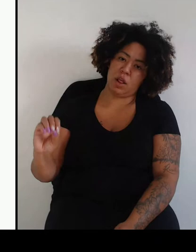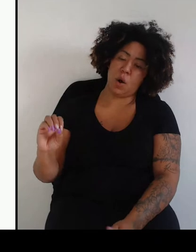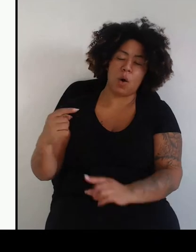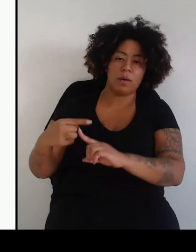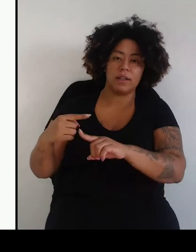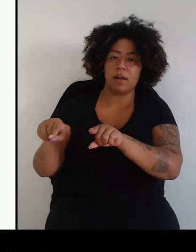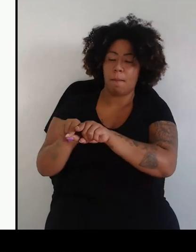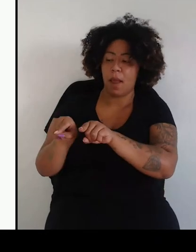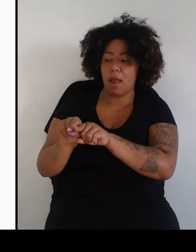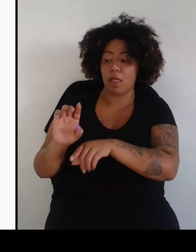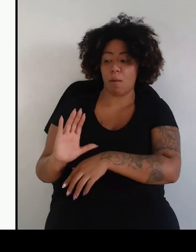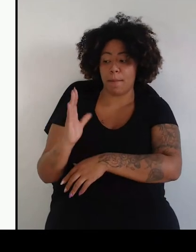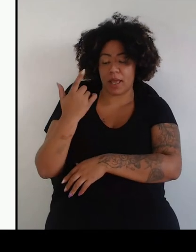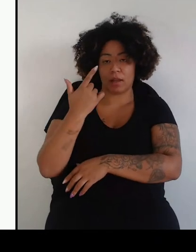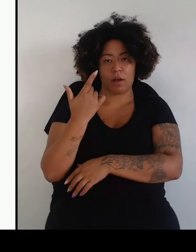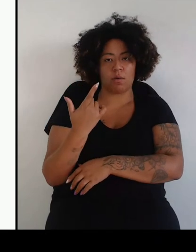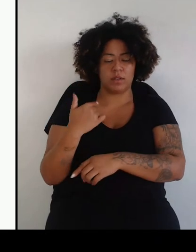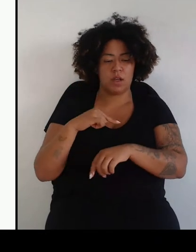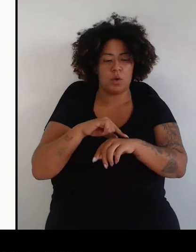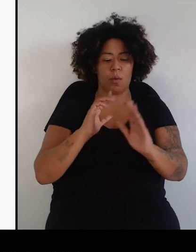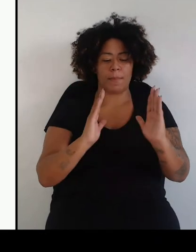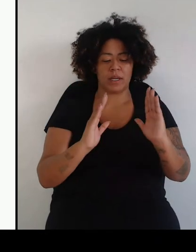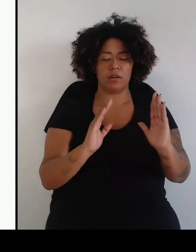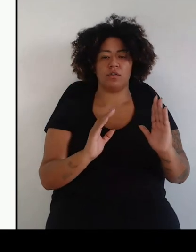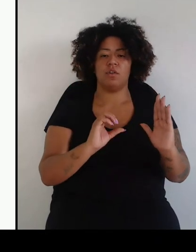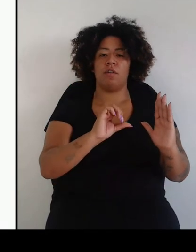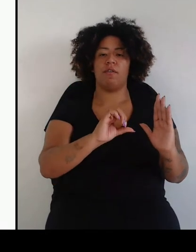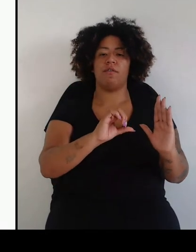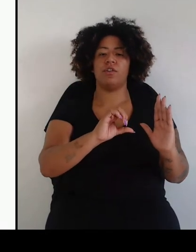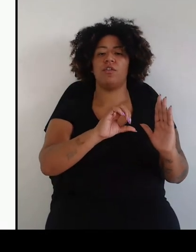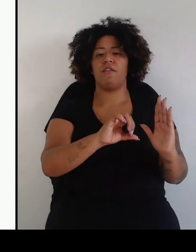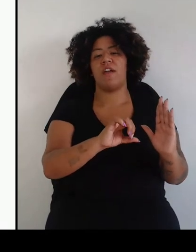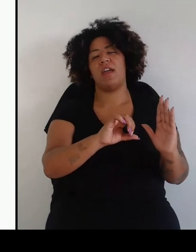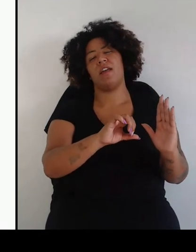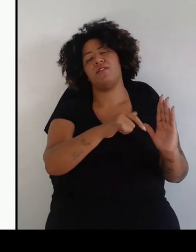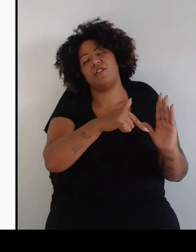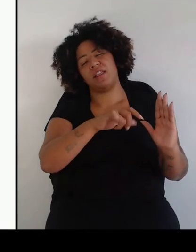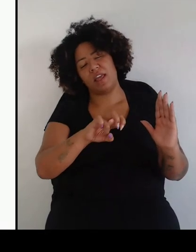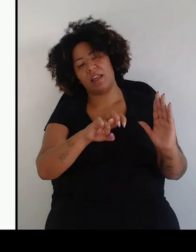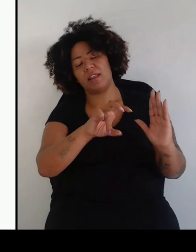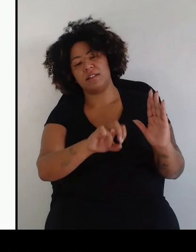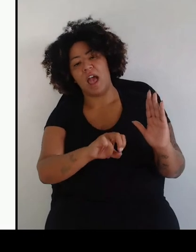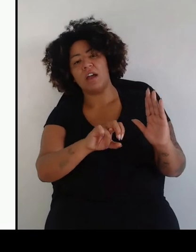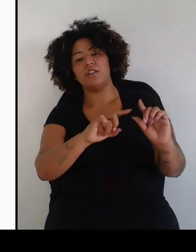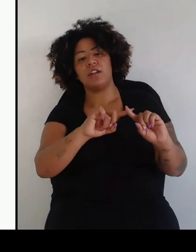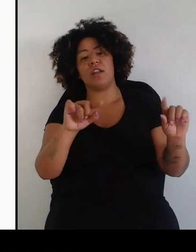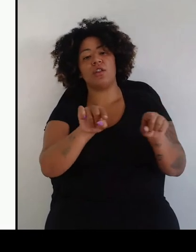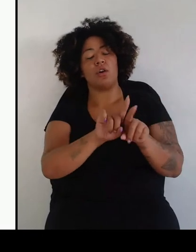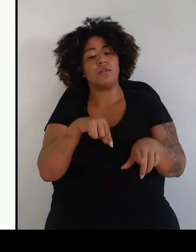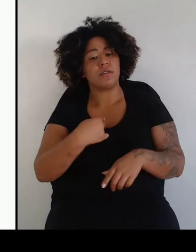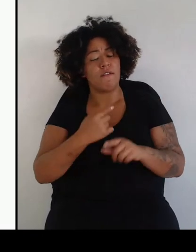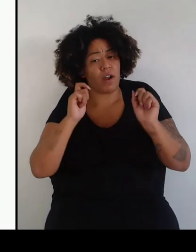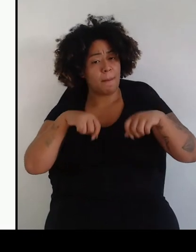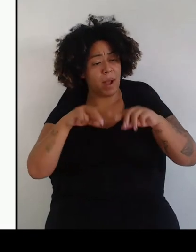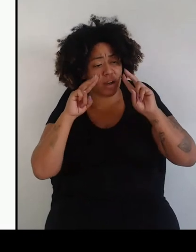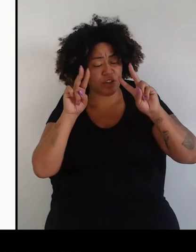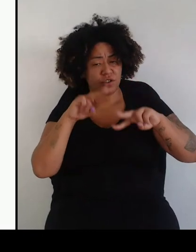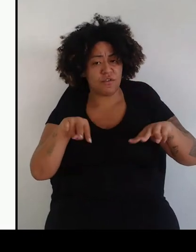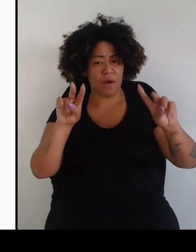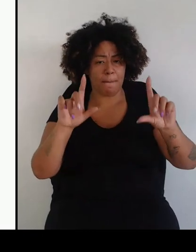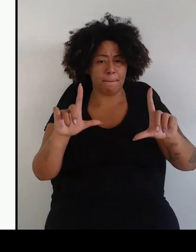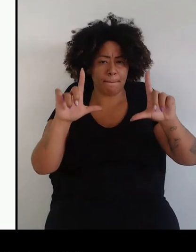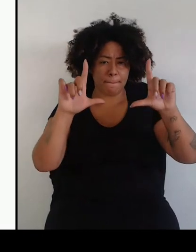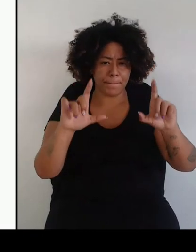a uma grande sugestão aqui nós vemos aqui uma foto encontrada em um